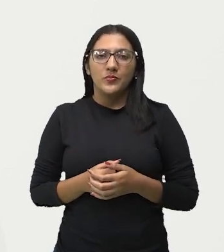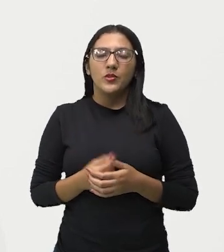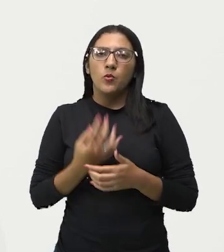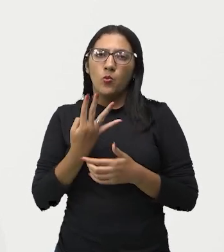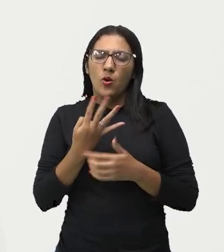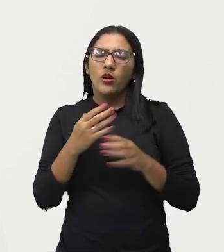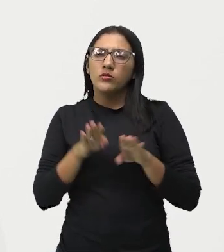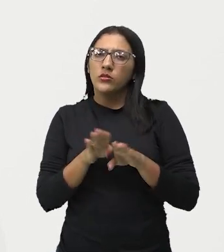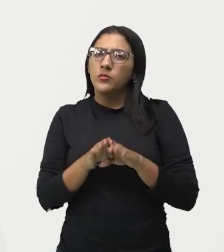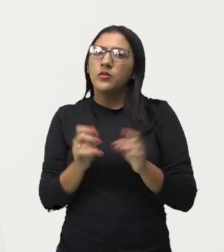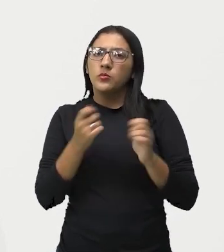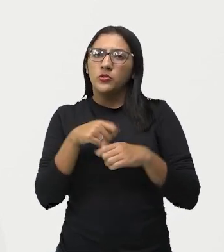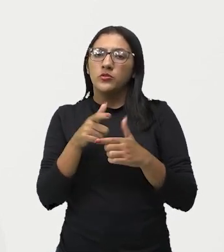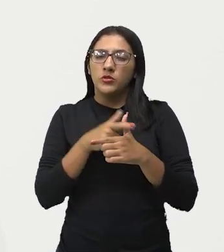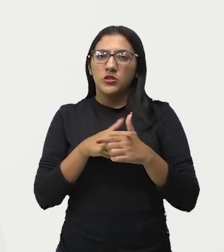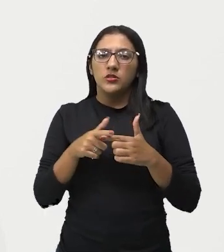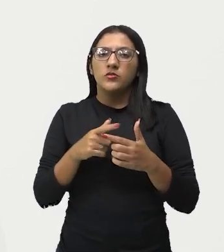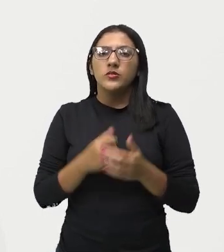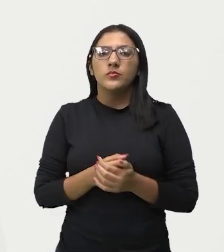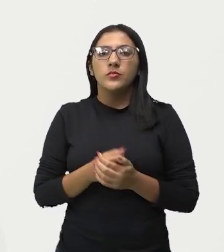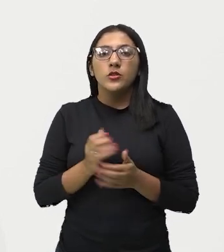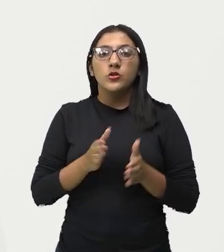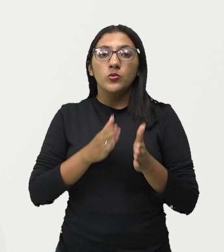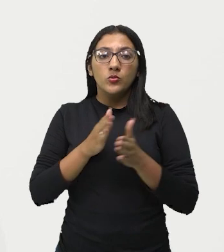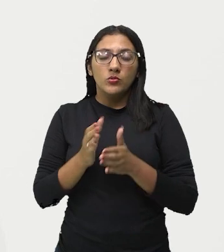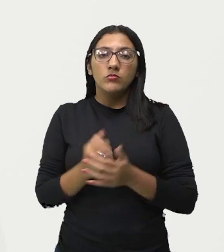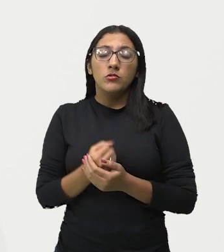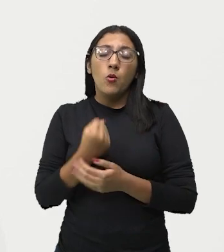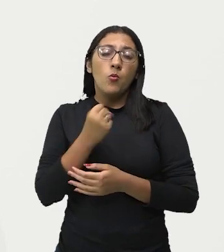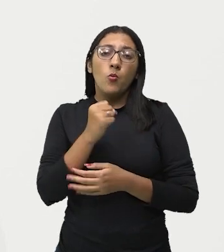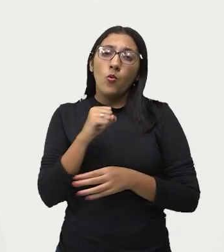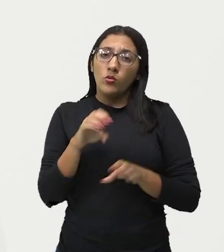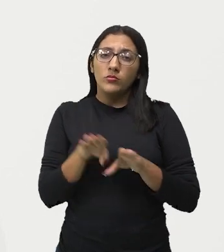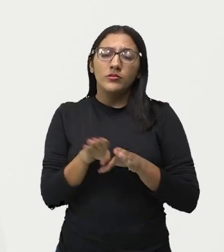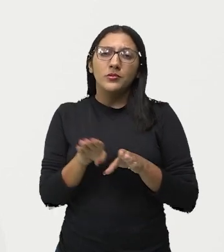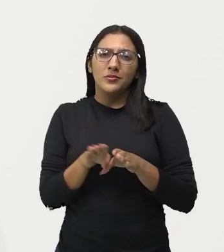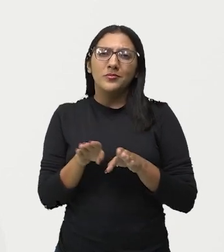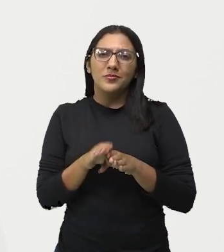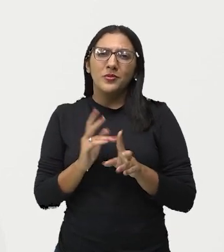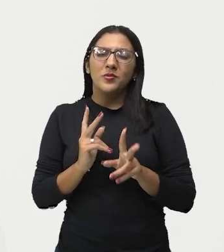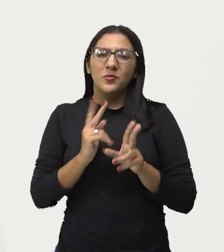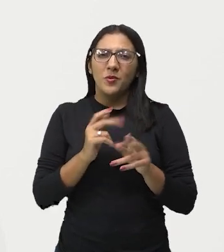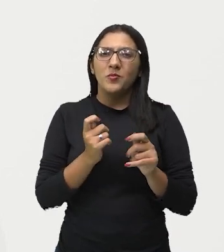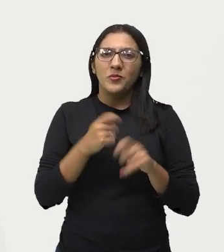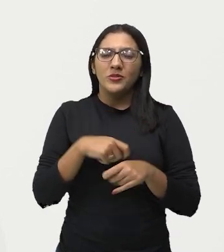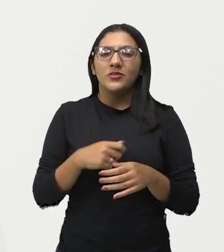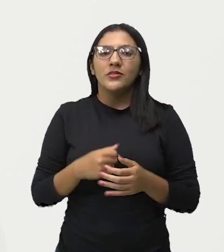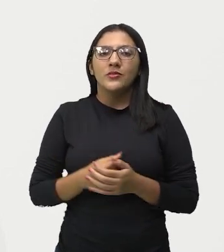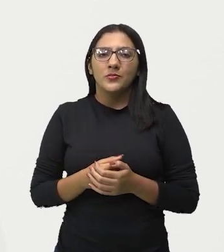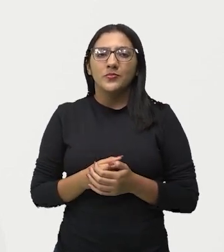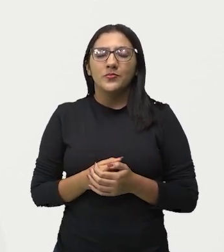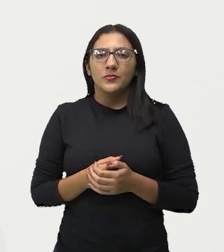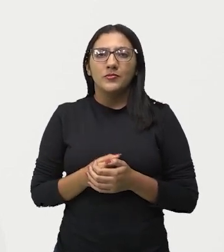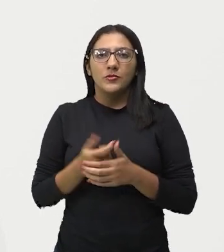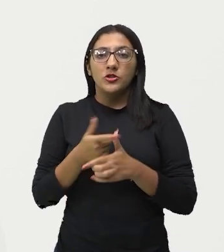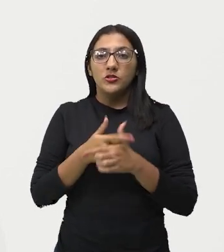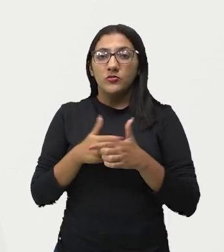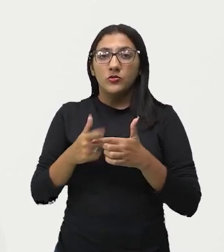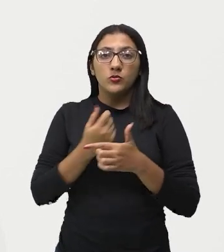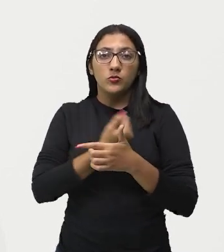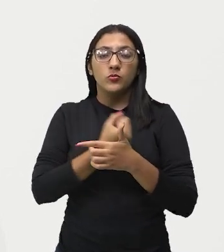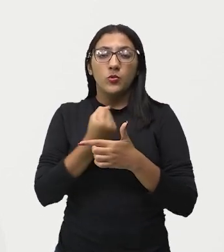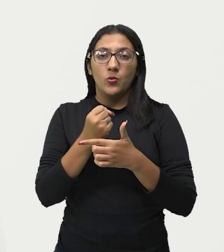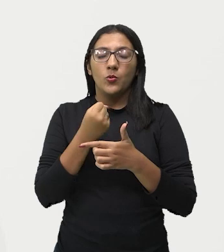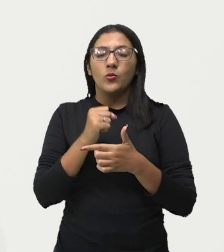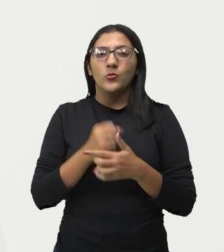4 também é um divisor de 8. E depois do 4, é o próprio 8, tá legal? Escrevemos aí os divisores de 8, beleza?